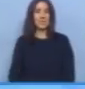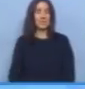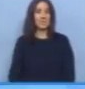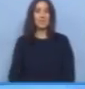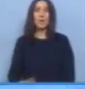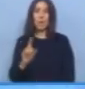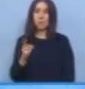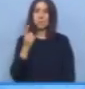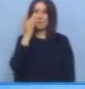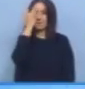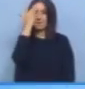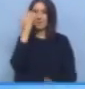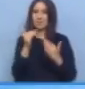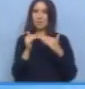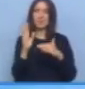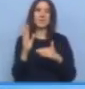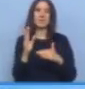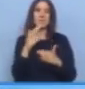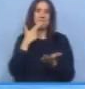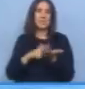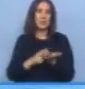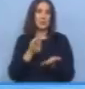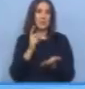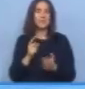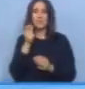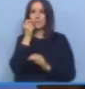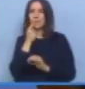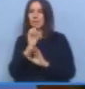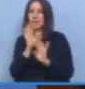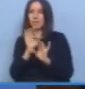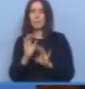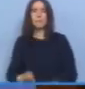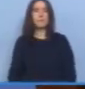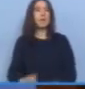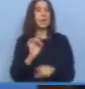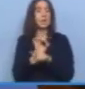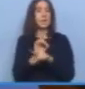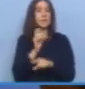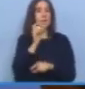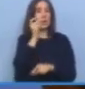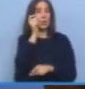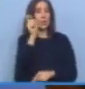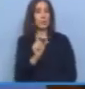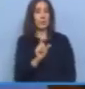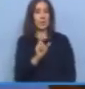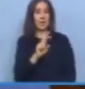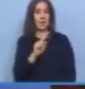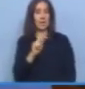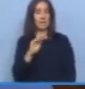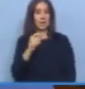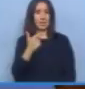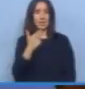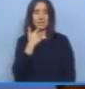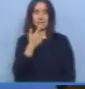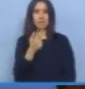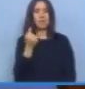tudo muito mais fácil do que é na verdade. Claro, claro. Ainda pegando em algumas coisas que o Rafat disse, e